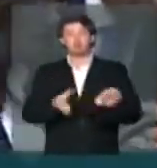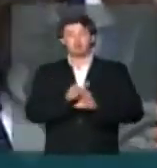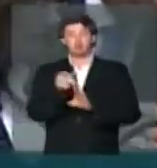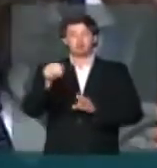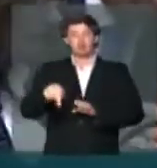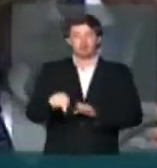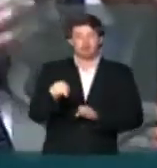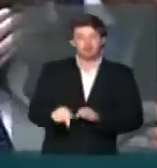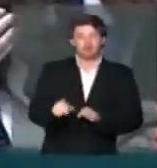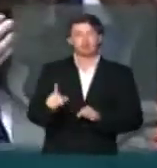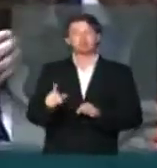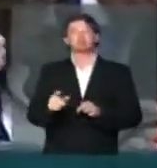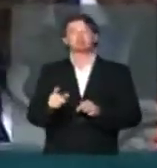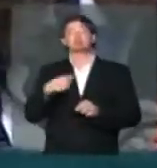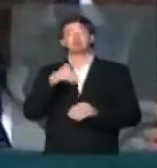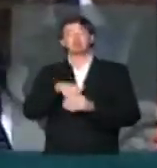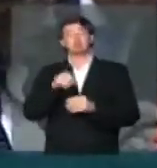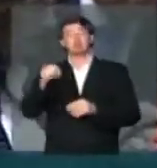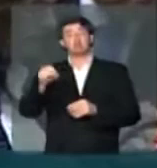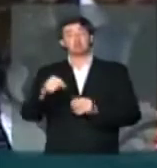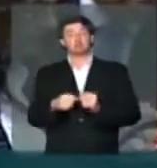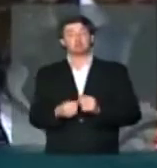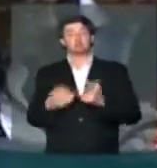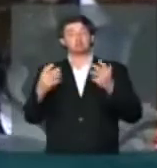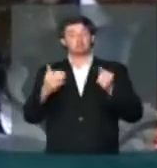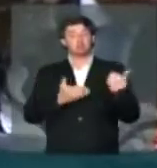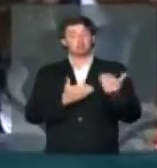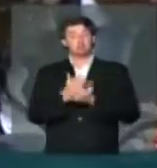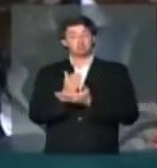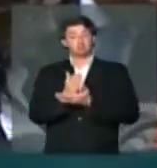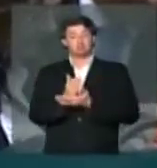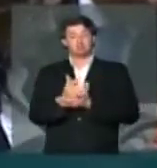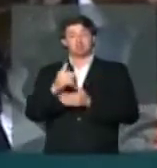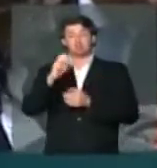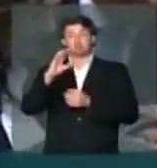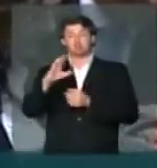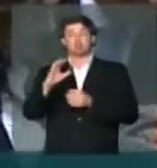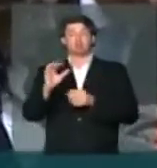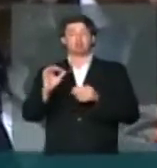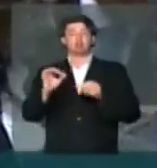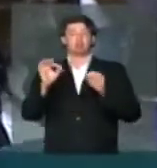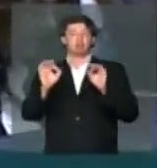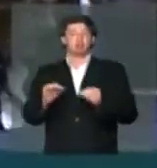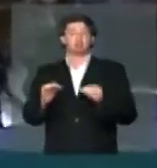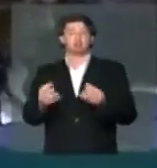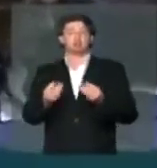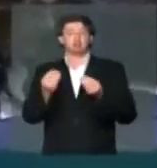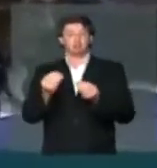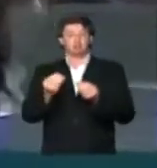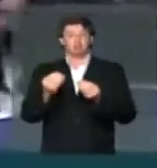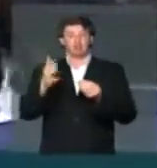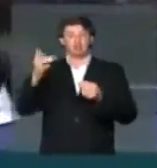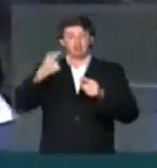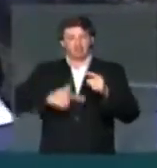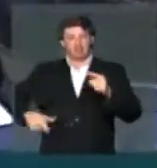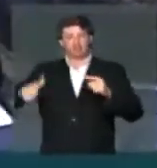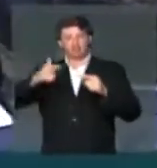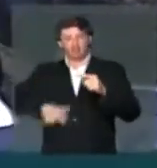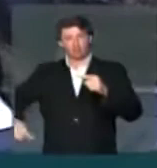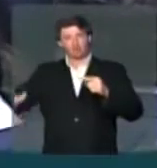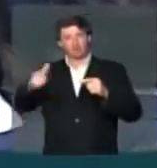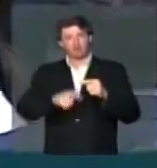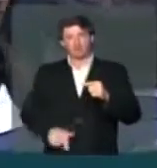da liderança, votar sim, para que nós possamos aprovar a PEC, na certeza, senhor presidente, que oxigenar